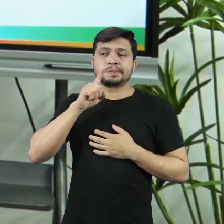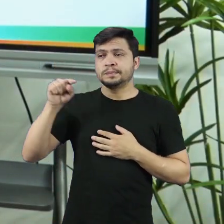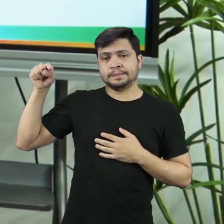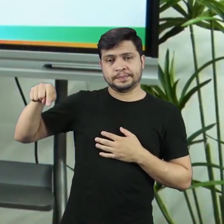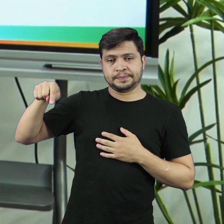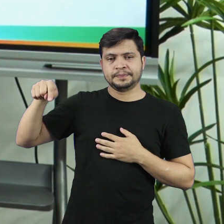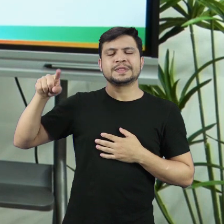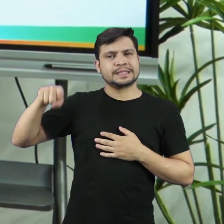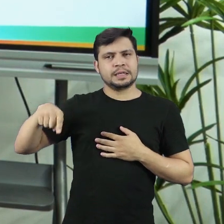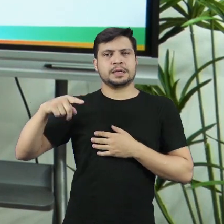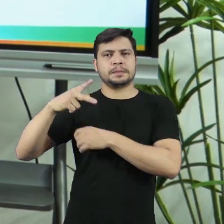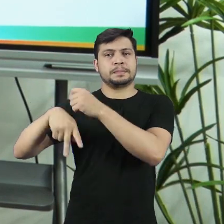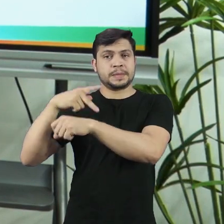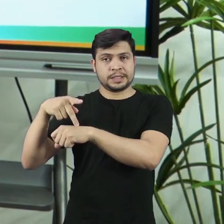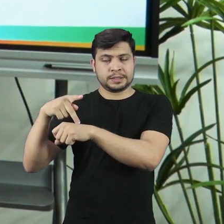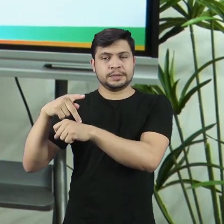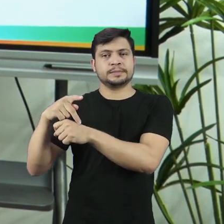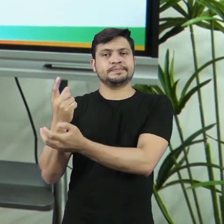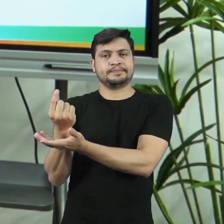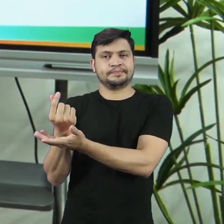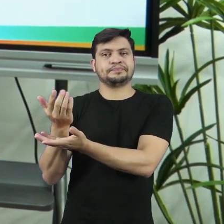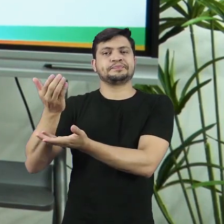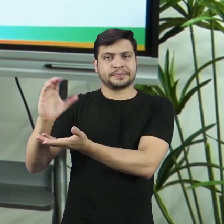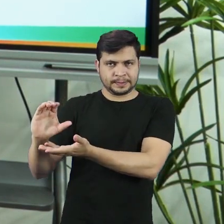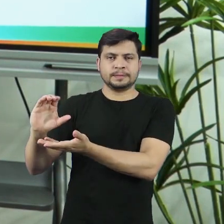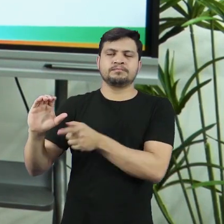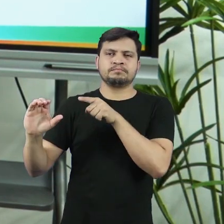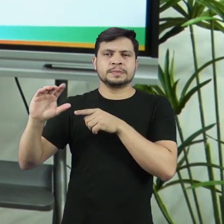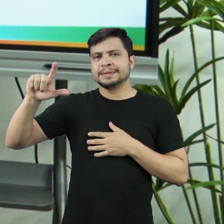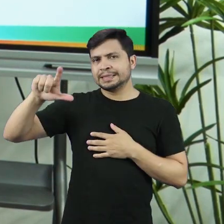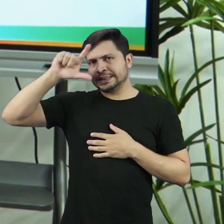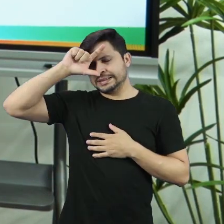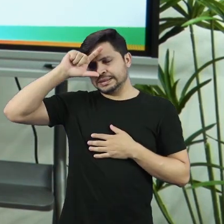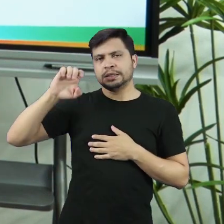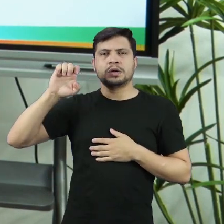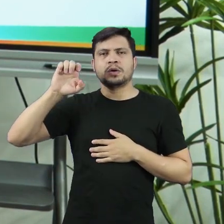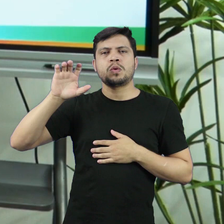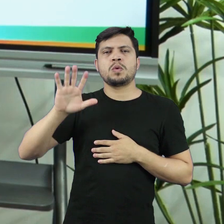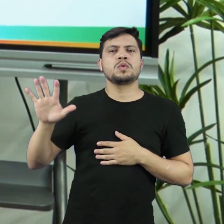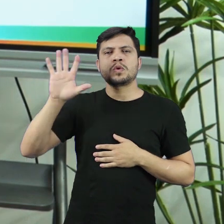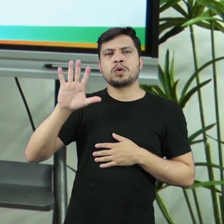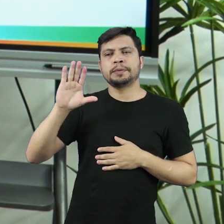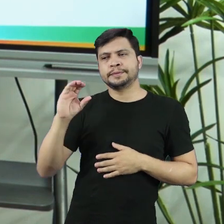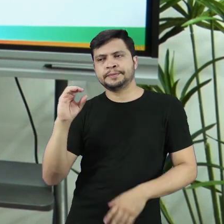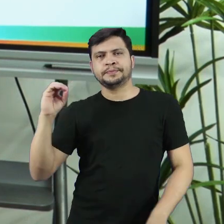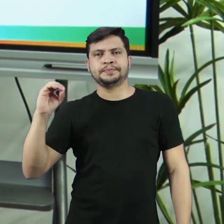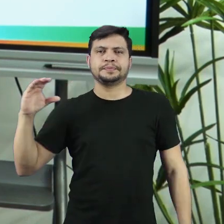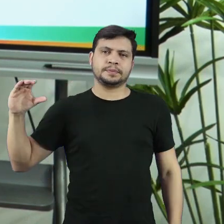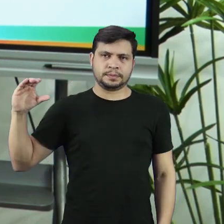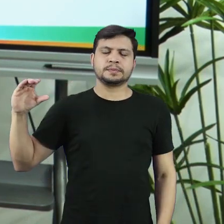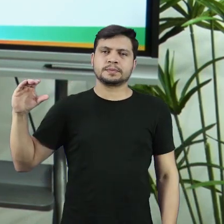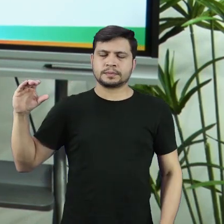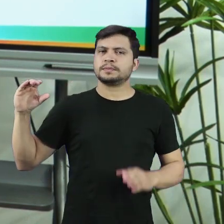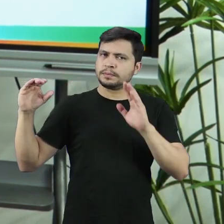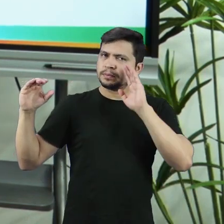como um país capitalista, né? Liderando o lado da Europa Ocidental, principalmente os países que tinham sido destruídos